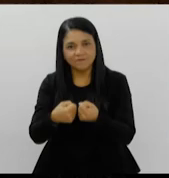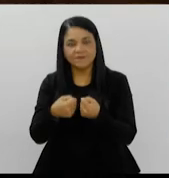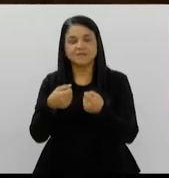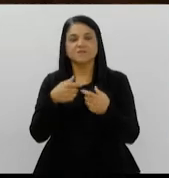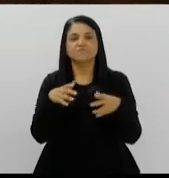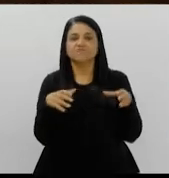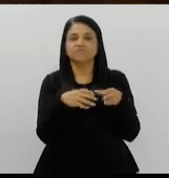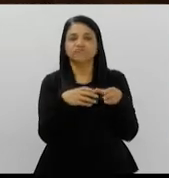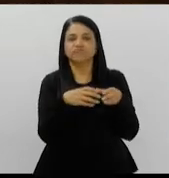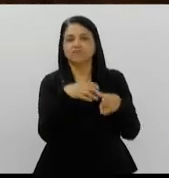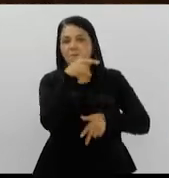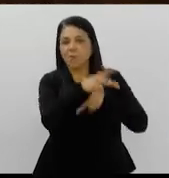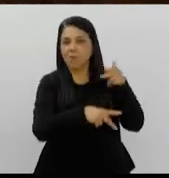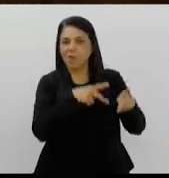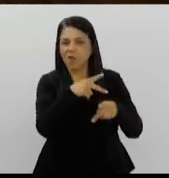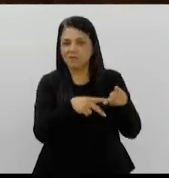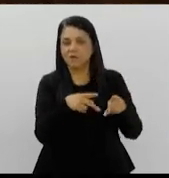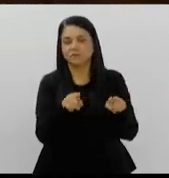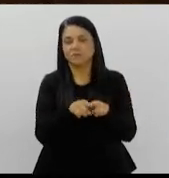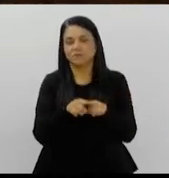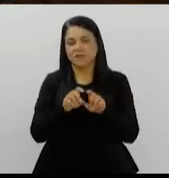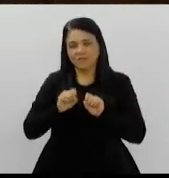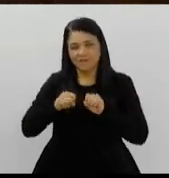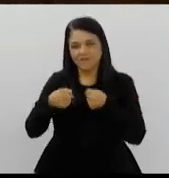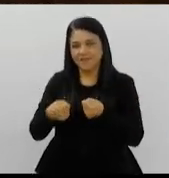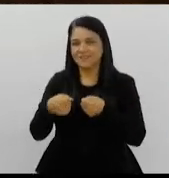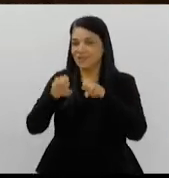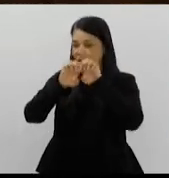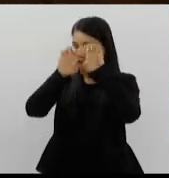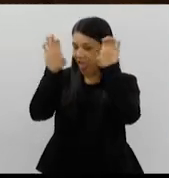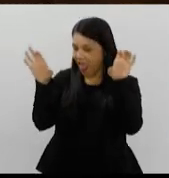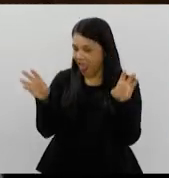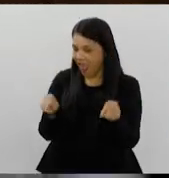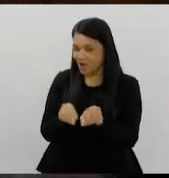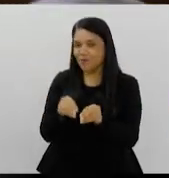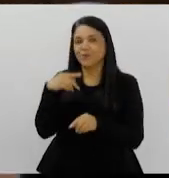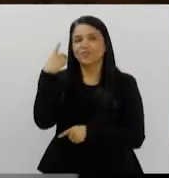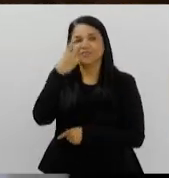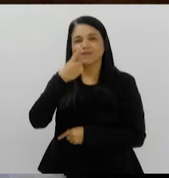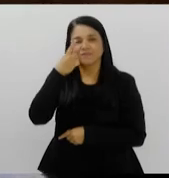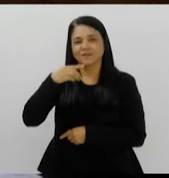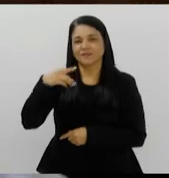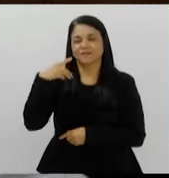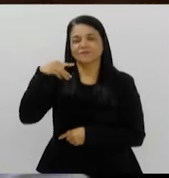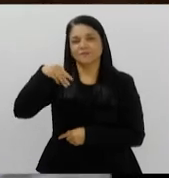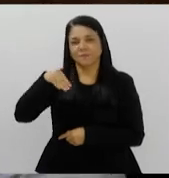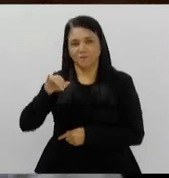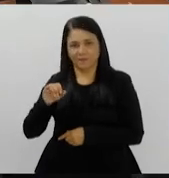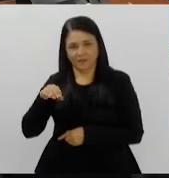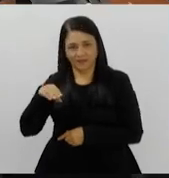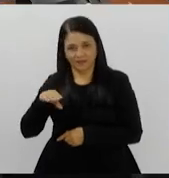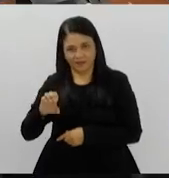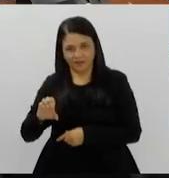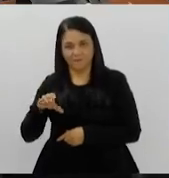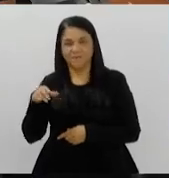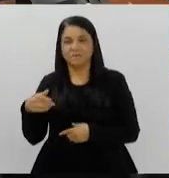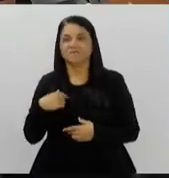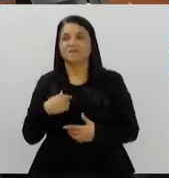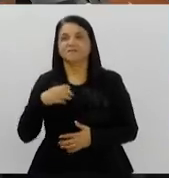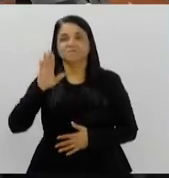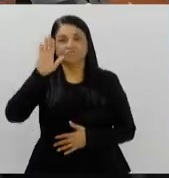pessoas. Parabéns, nosso eco-deputado Carlos Menck. Muito obrigada, presidente. Para declarar,